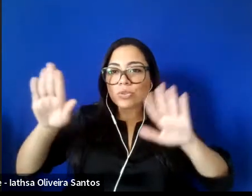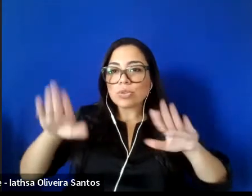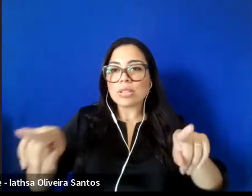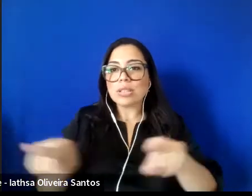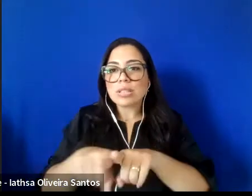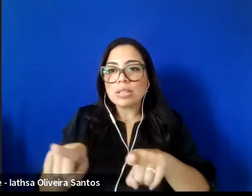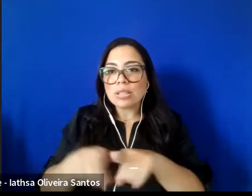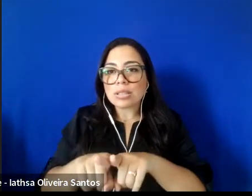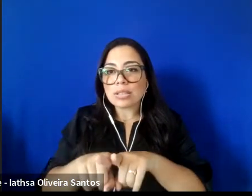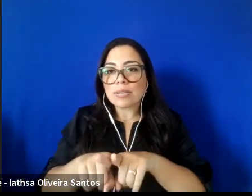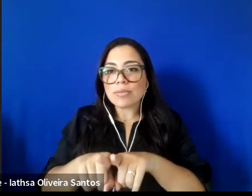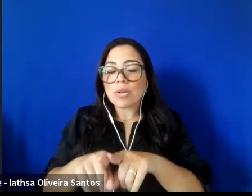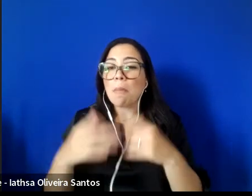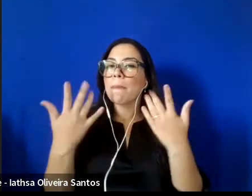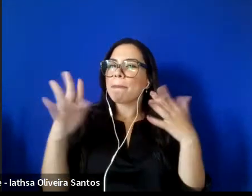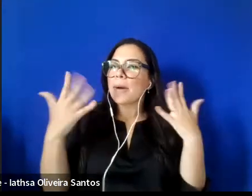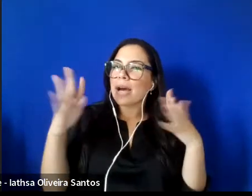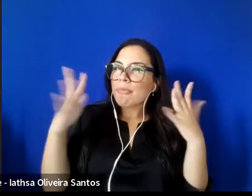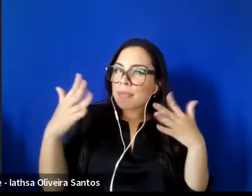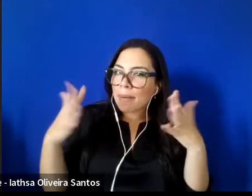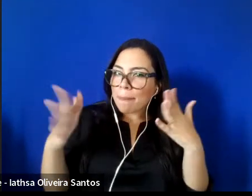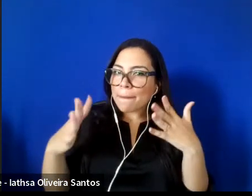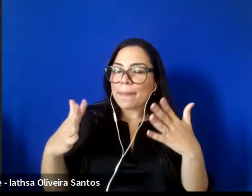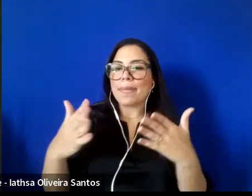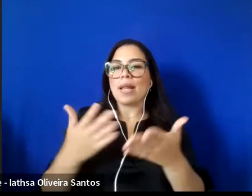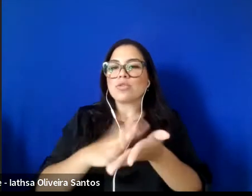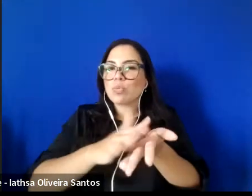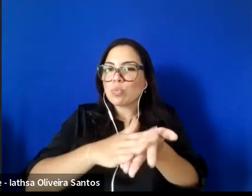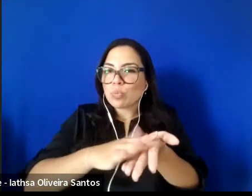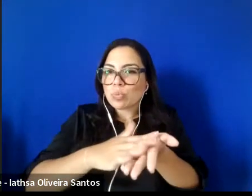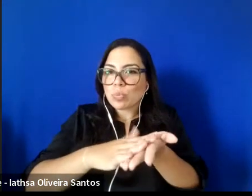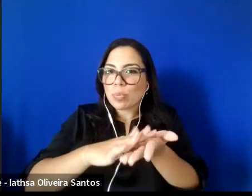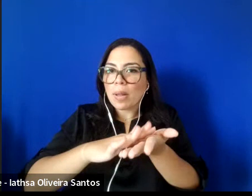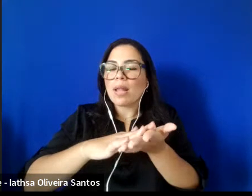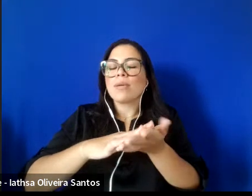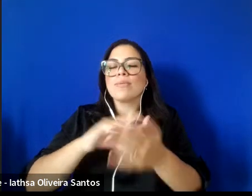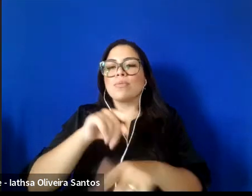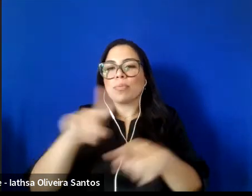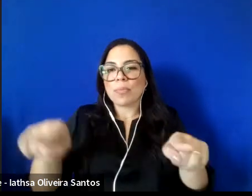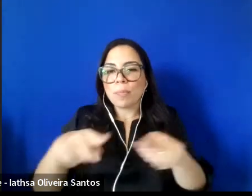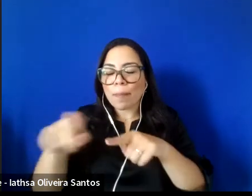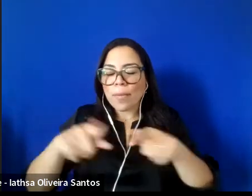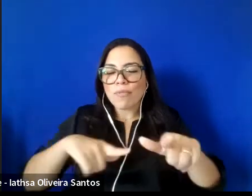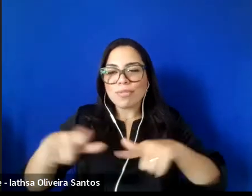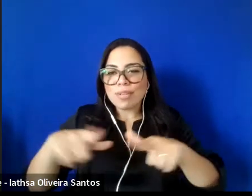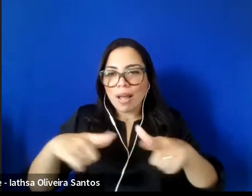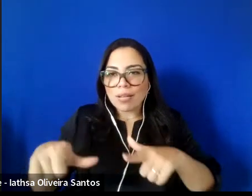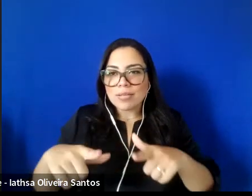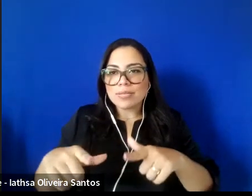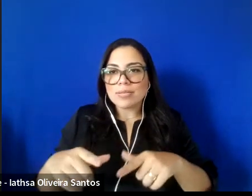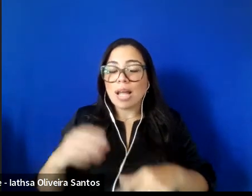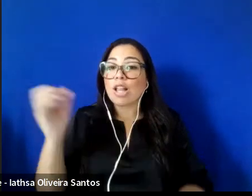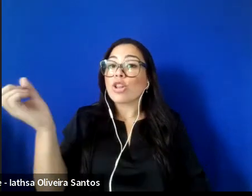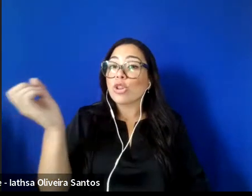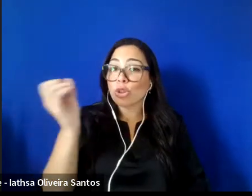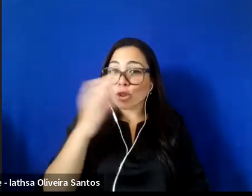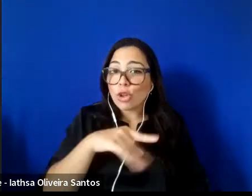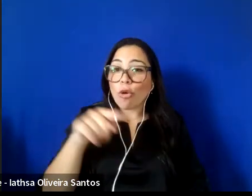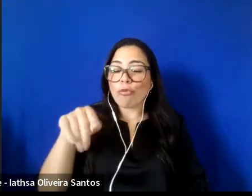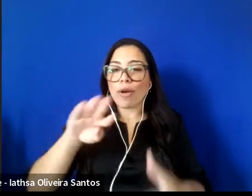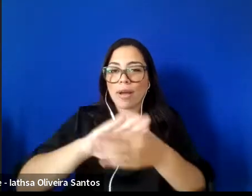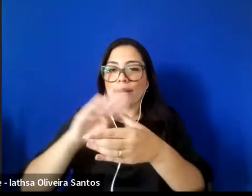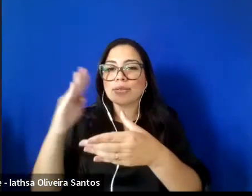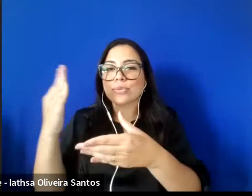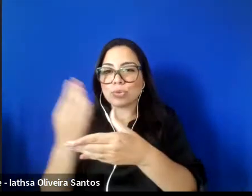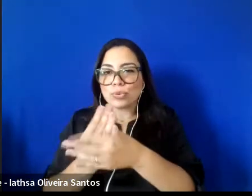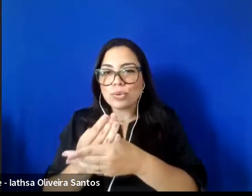várias manifestações de aplauso ao trabalho que os grupos desenvolveram. Como eu disse, é uma pauta inovadora da Escola Judiciária